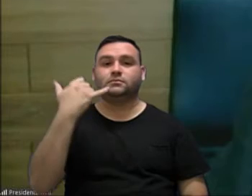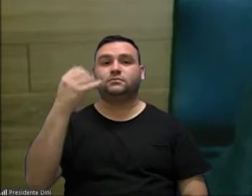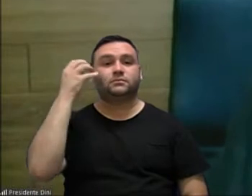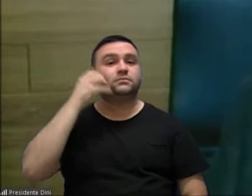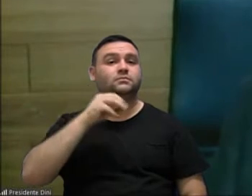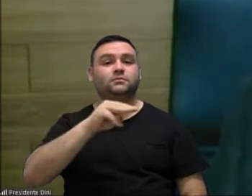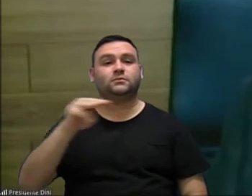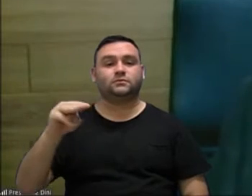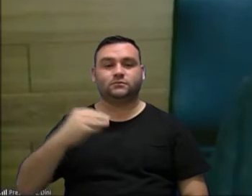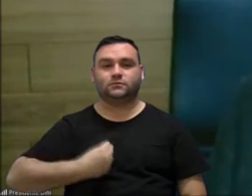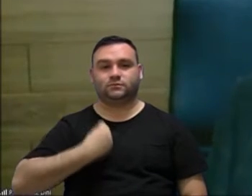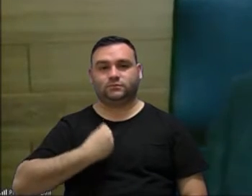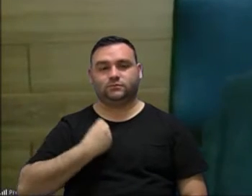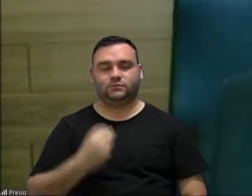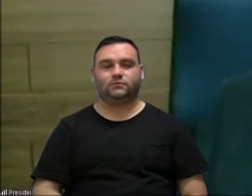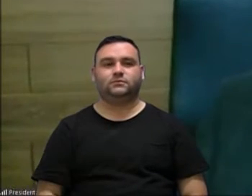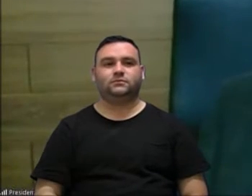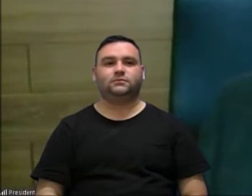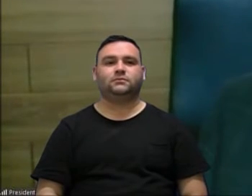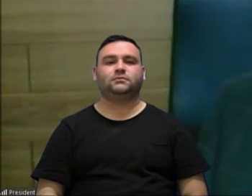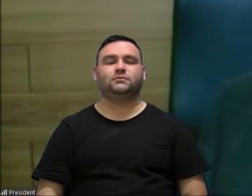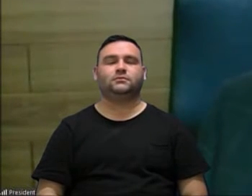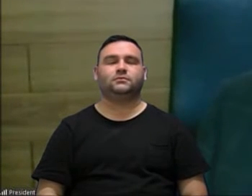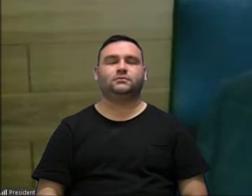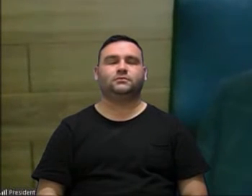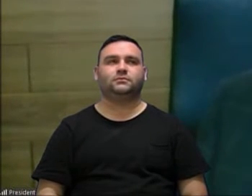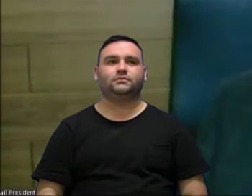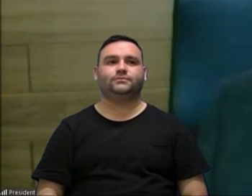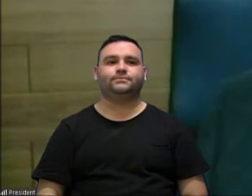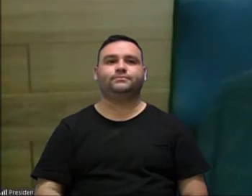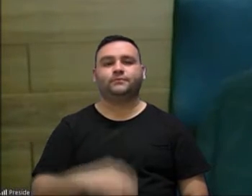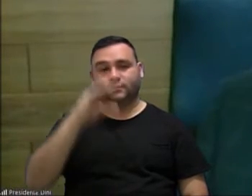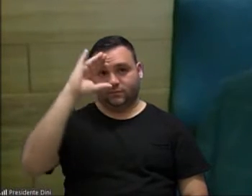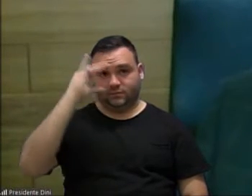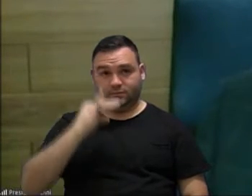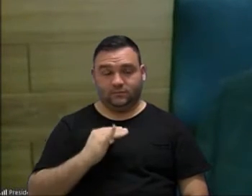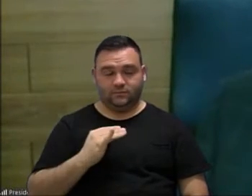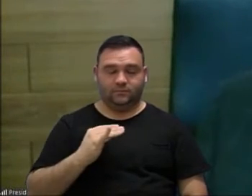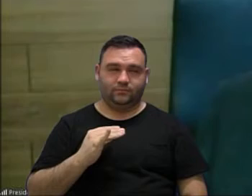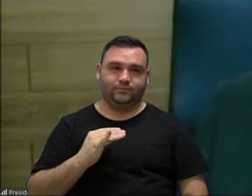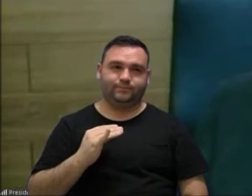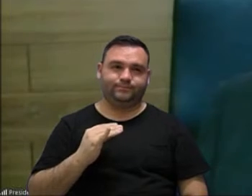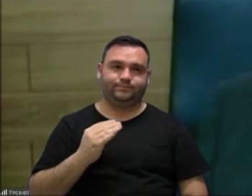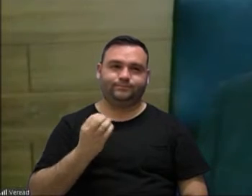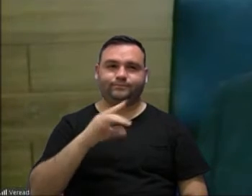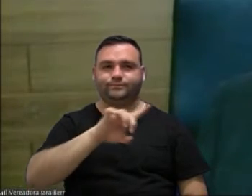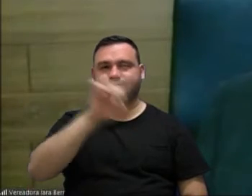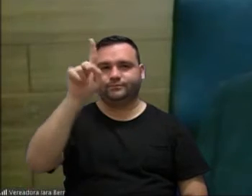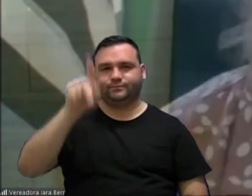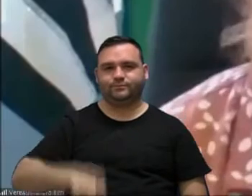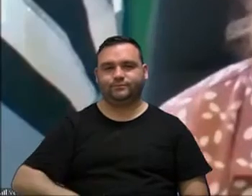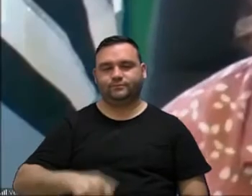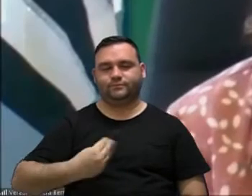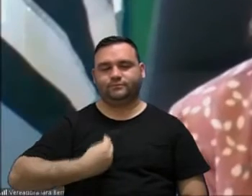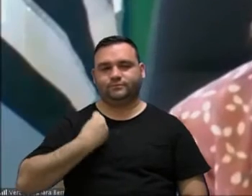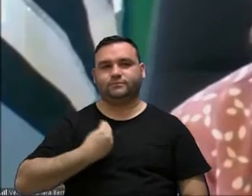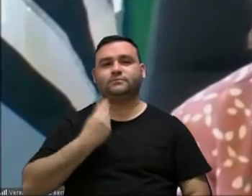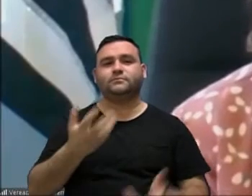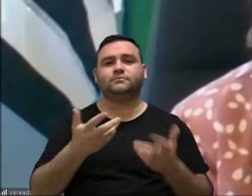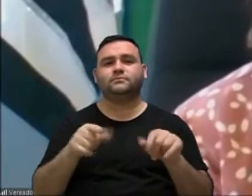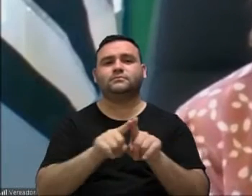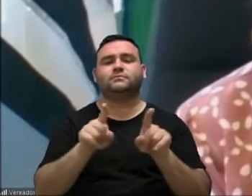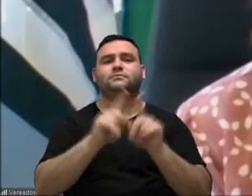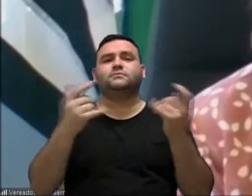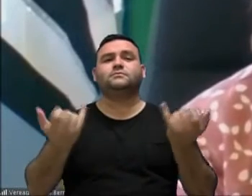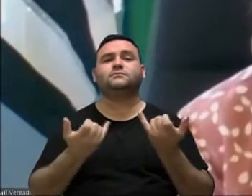Marinho manda ele dar presença presente Yara Bernard senhor presidente presente eu gostaria